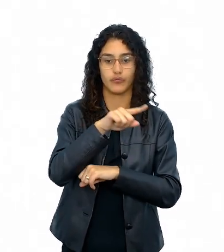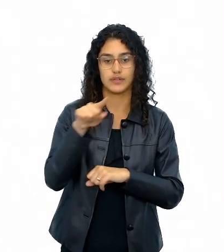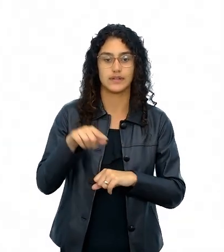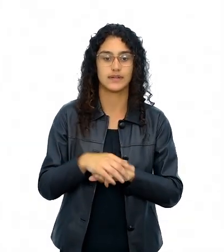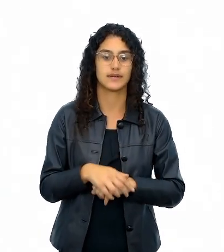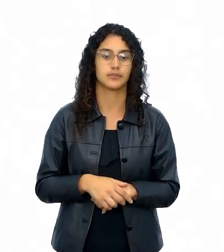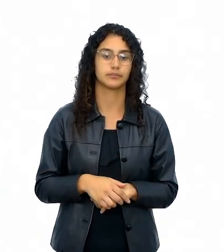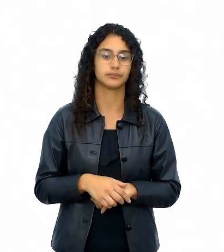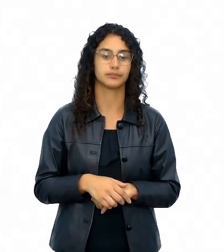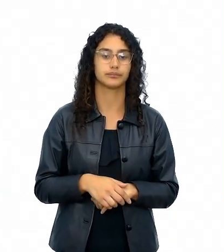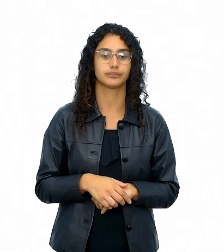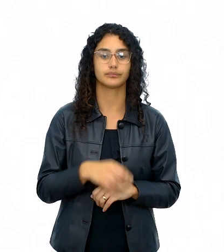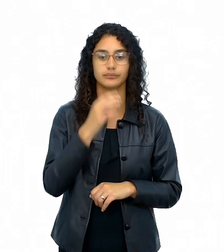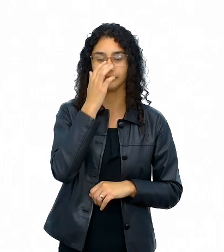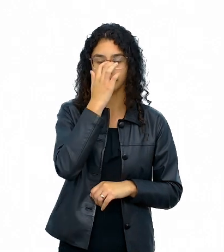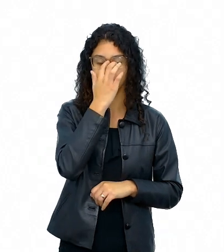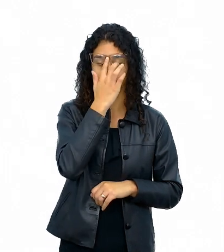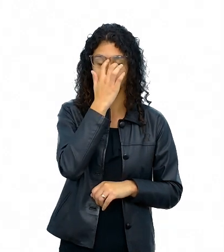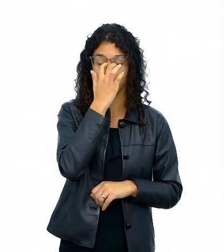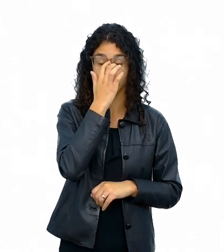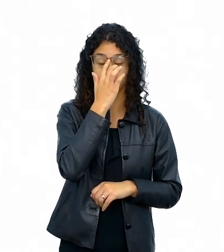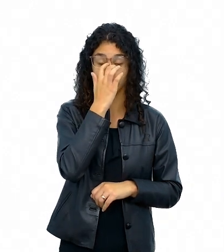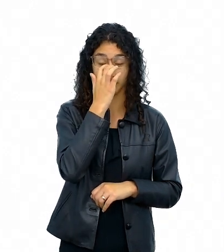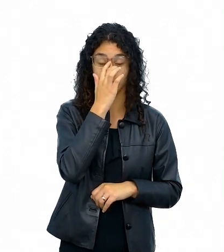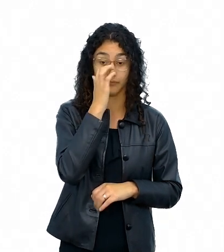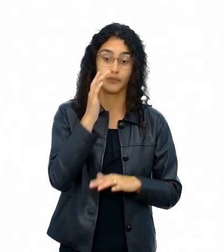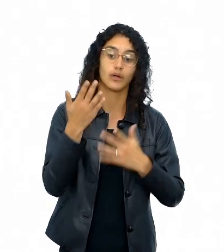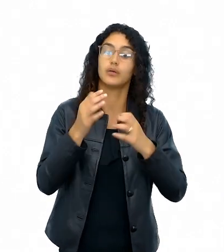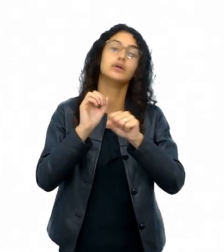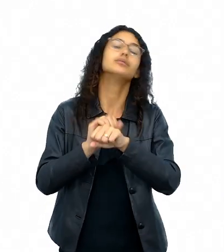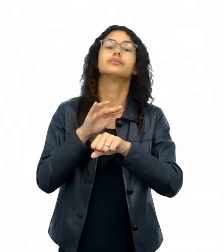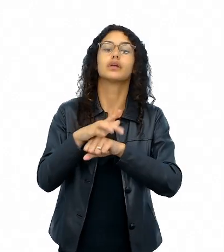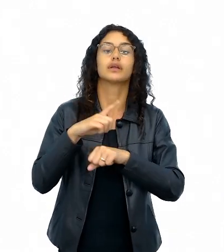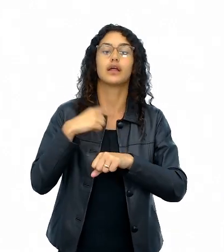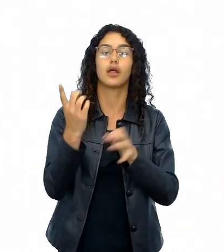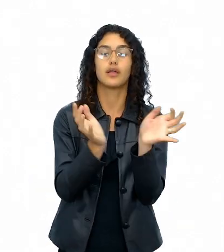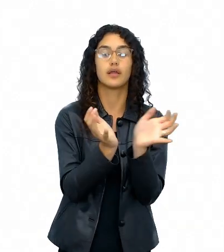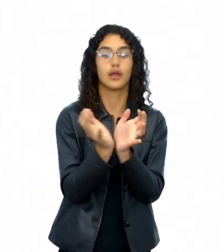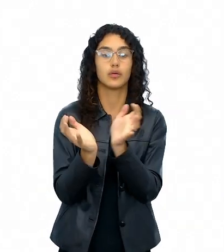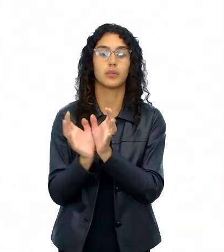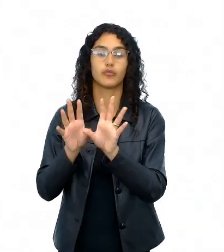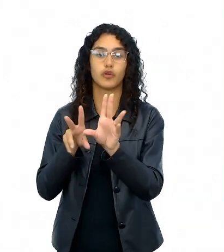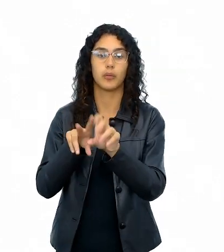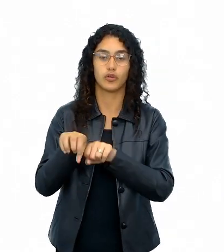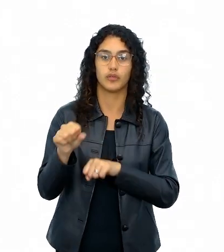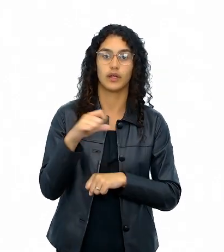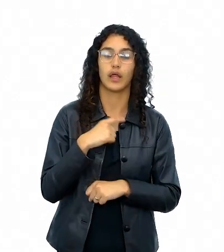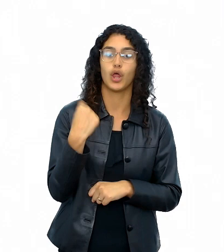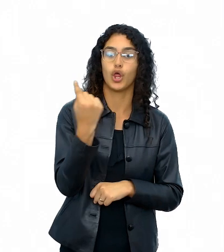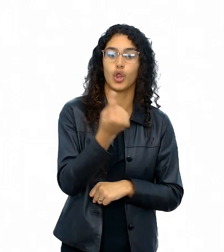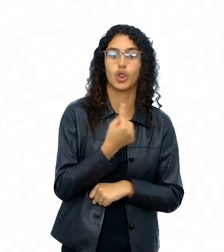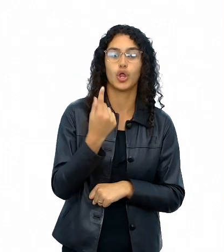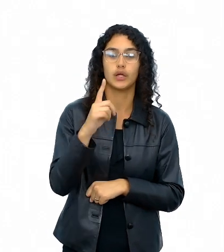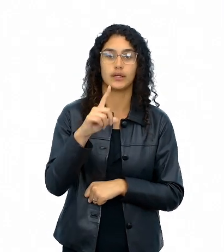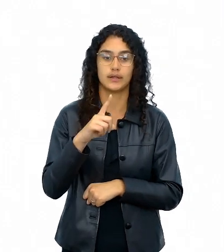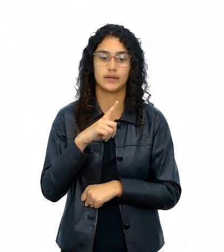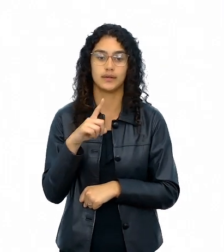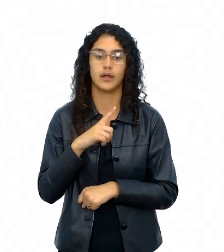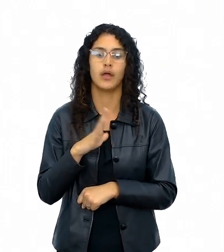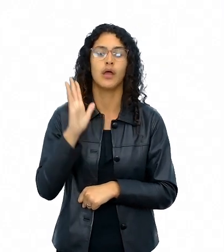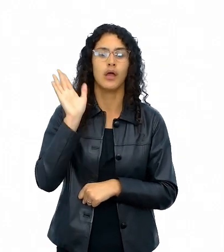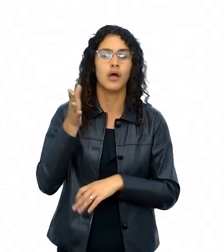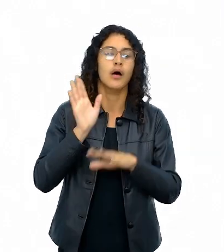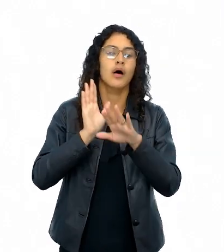vocês. Agora, algumas indicações da nossa equipe formativa. A gente tem aí